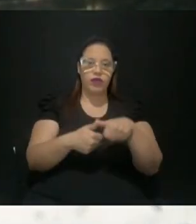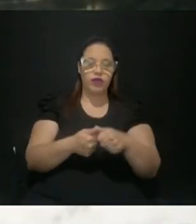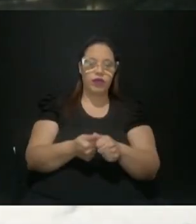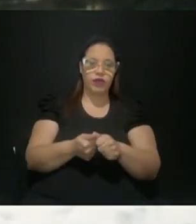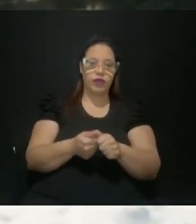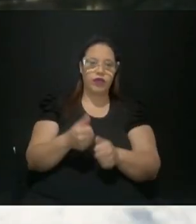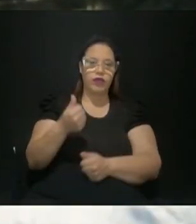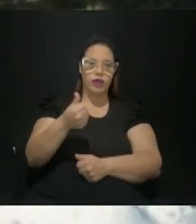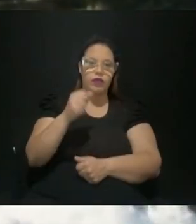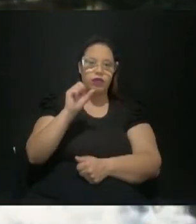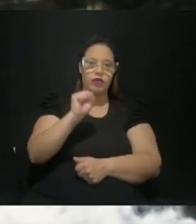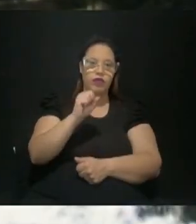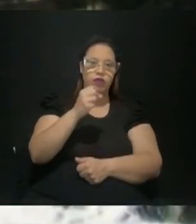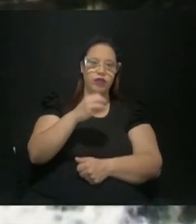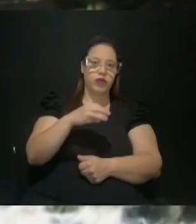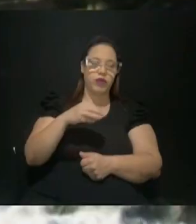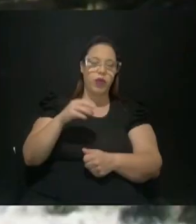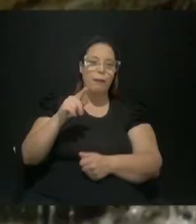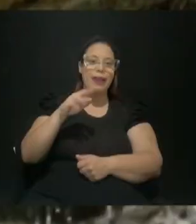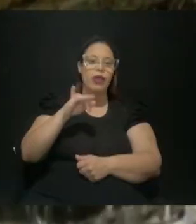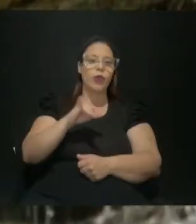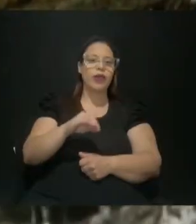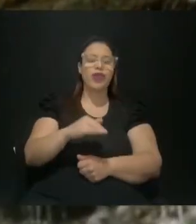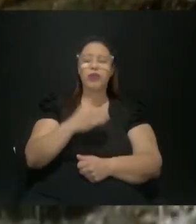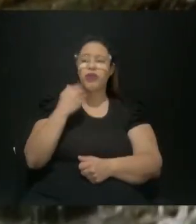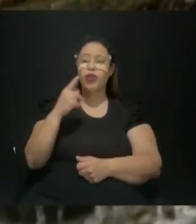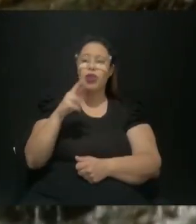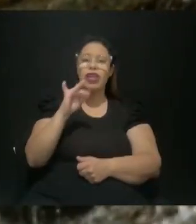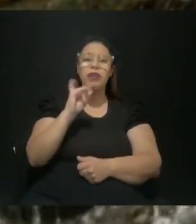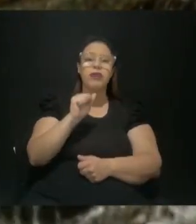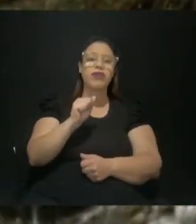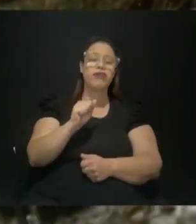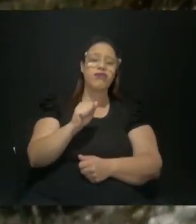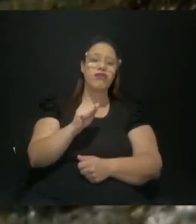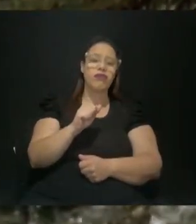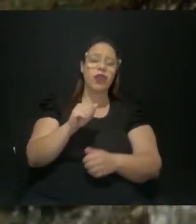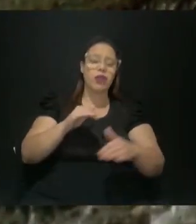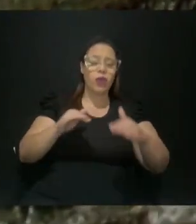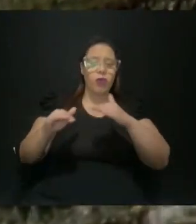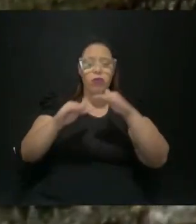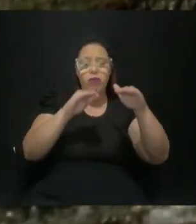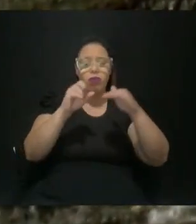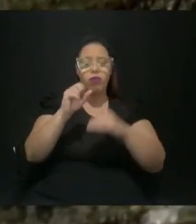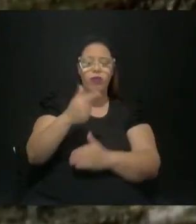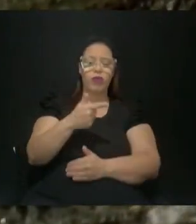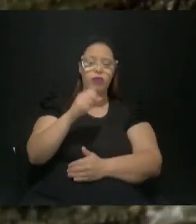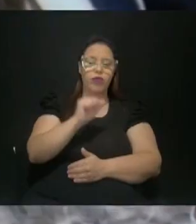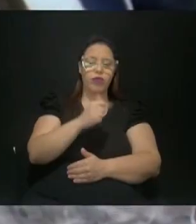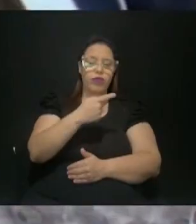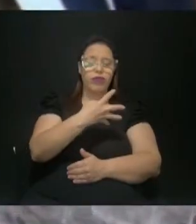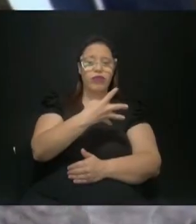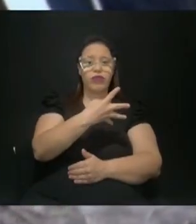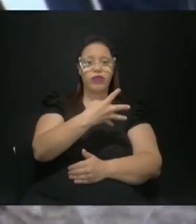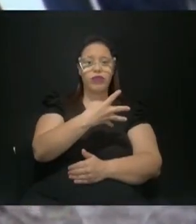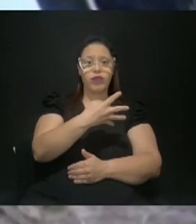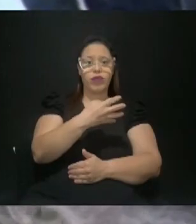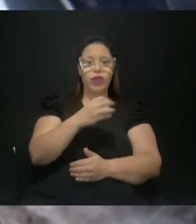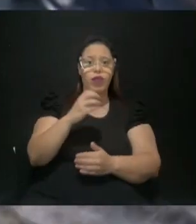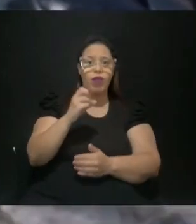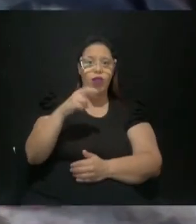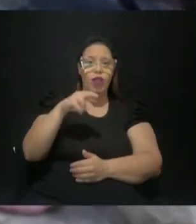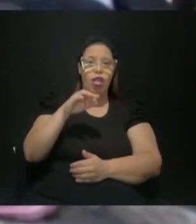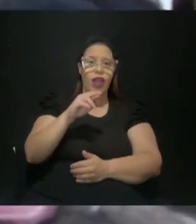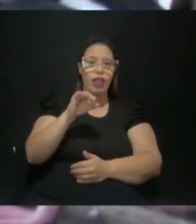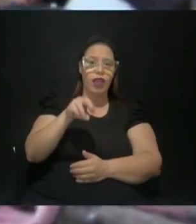1.800 pinguins morreram em Florianópolis na temporada de migração de 2024. A ONG R3 Animal atua